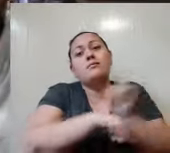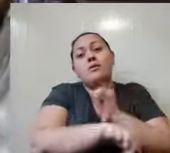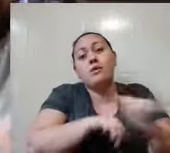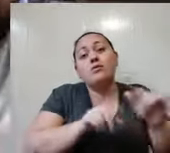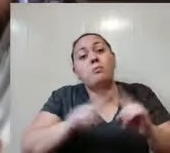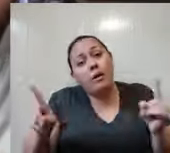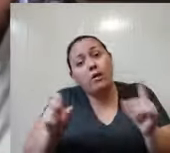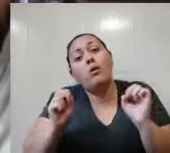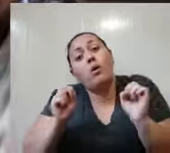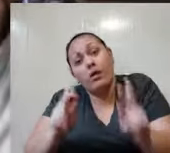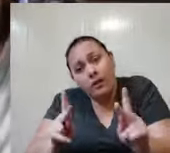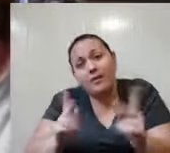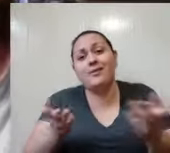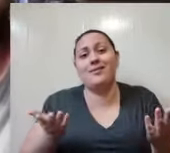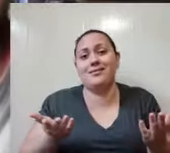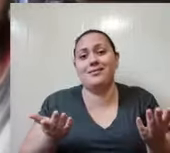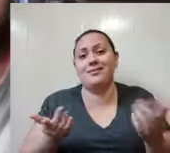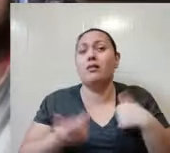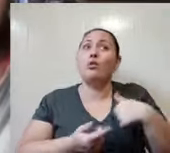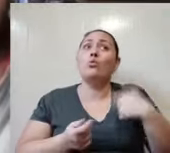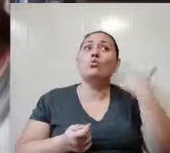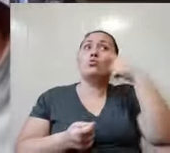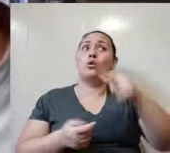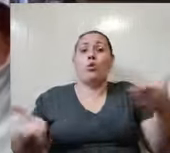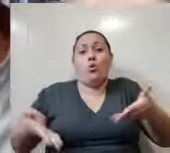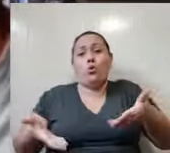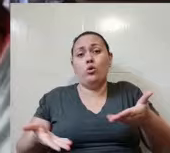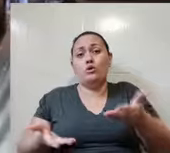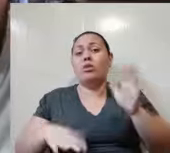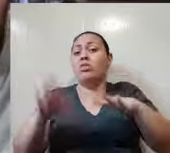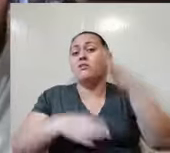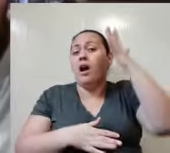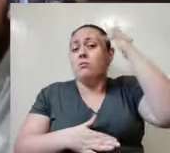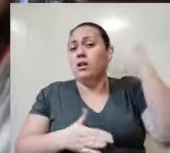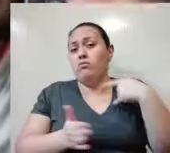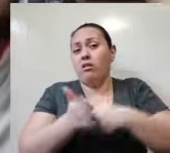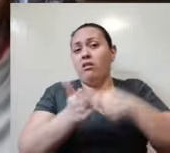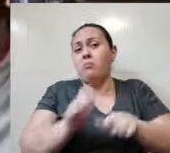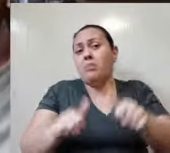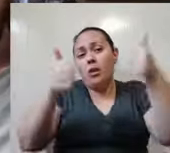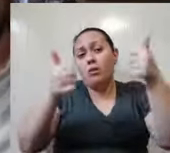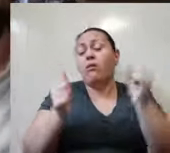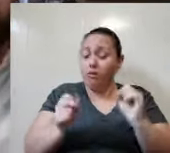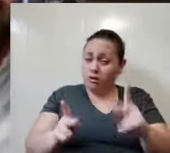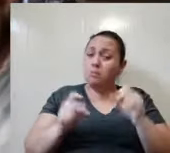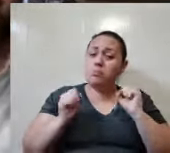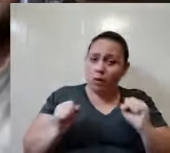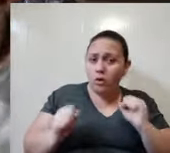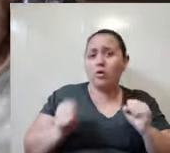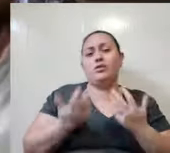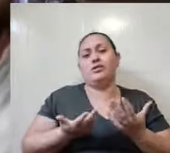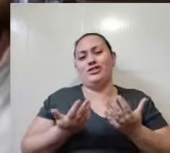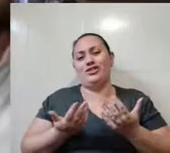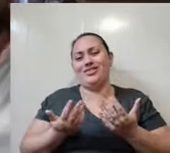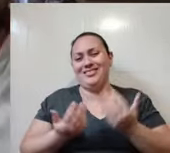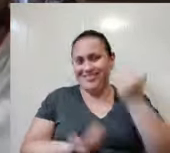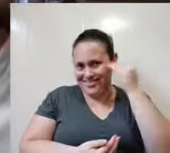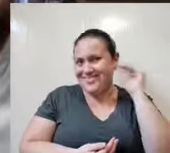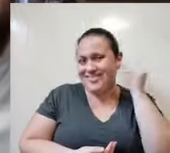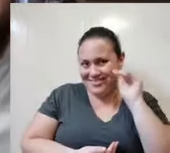enfrentamento, talvez não seja, mas é que eu consigo hoje. Talvez amanhã eu tente uma melhor. Ok, eu posso tentar. Daí esse é o